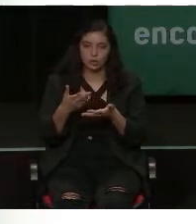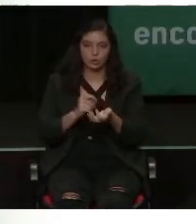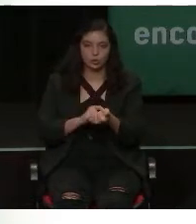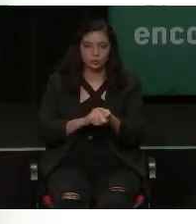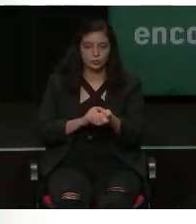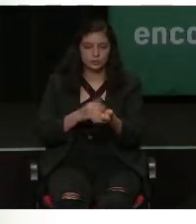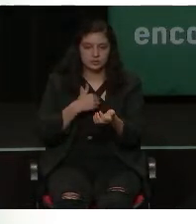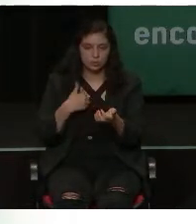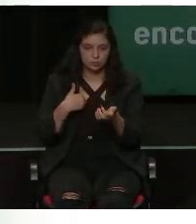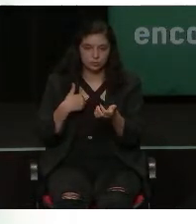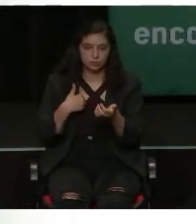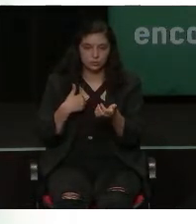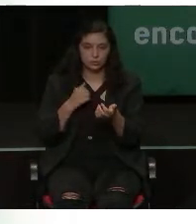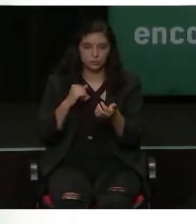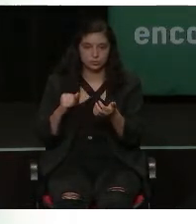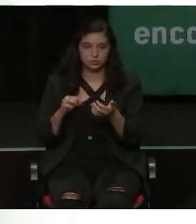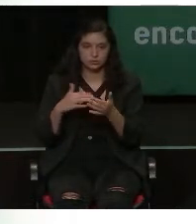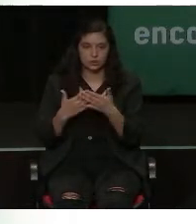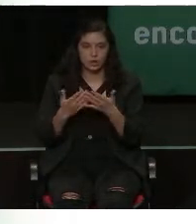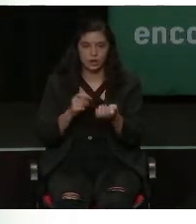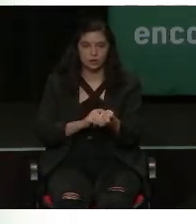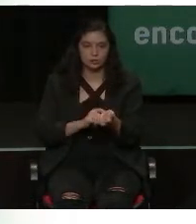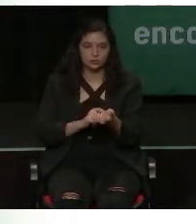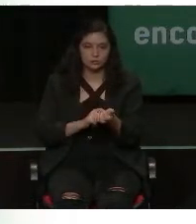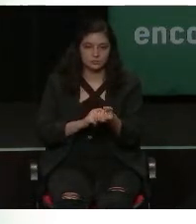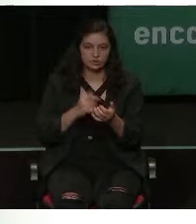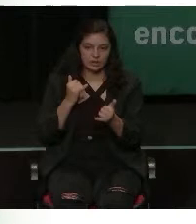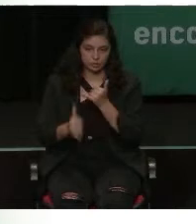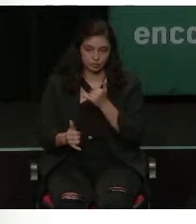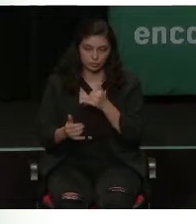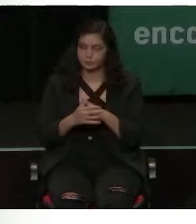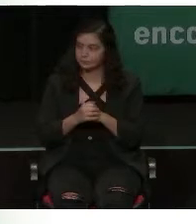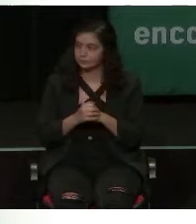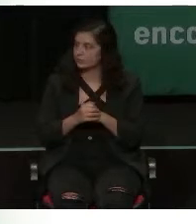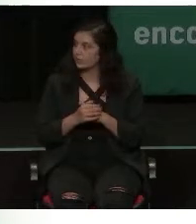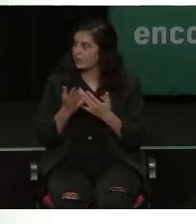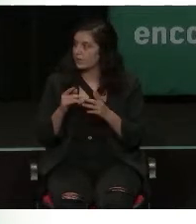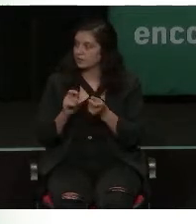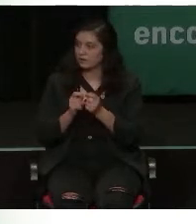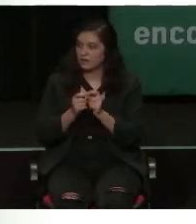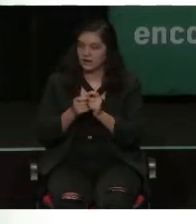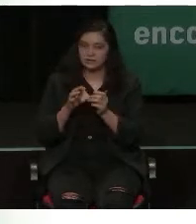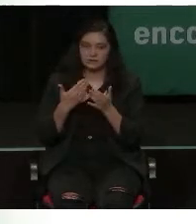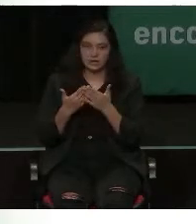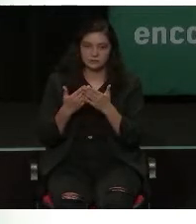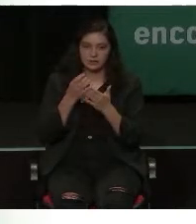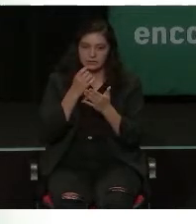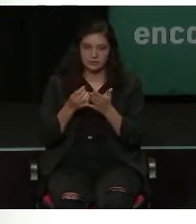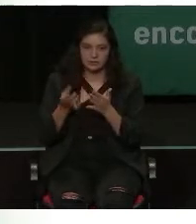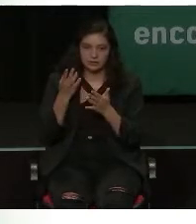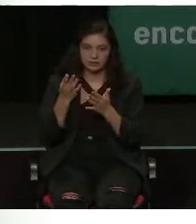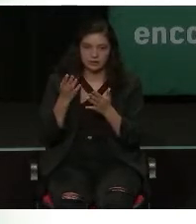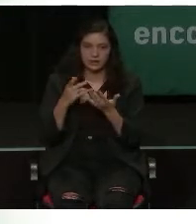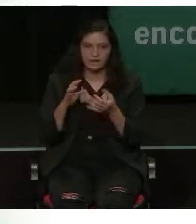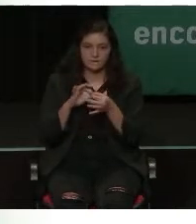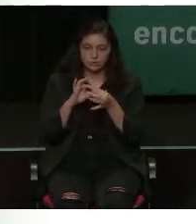versus evitarem comportamentos de risco. Mas há uma variável que tem sido negligenciada, que é a vinculação.